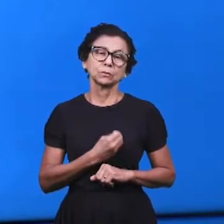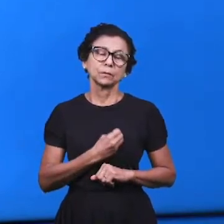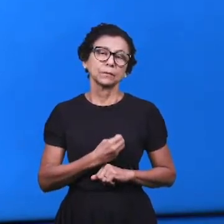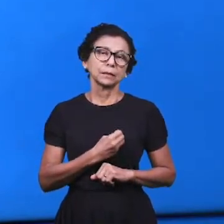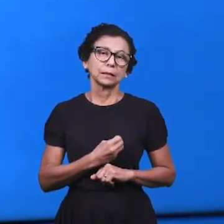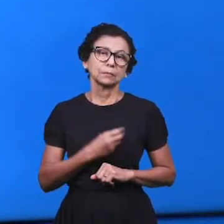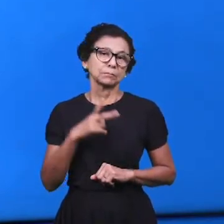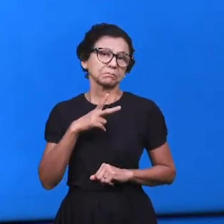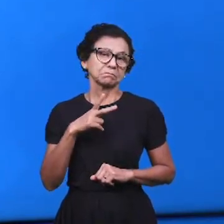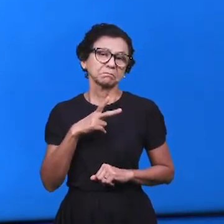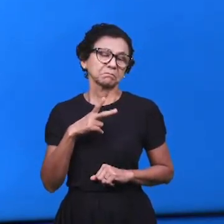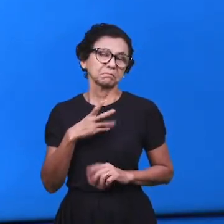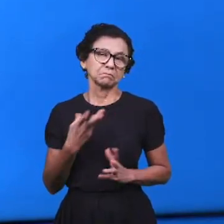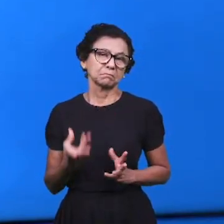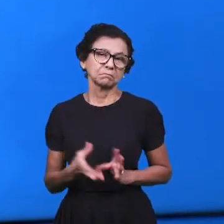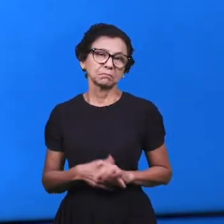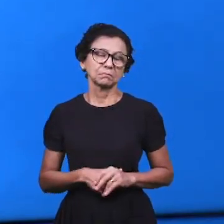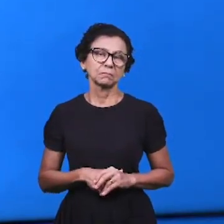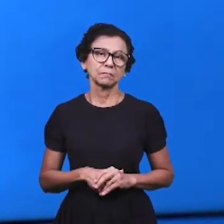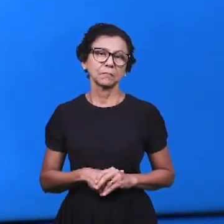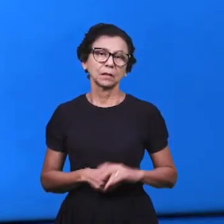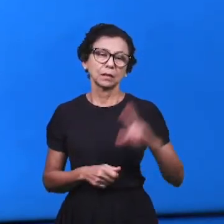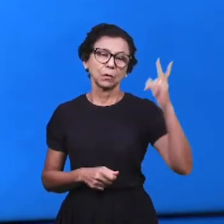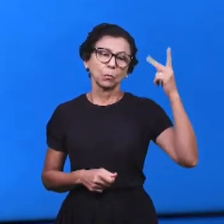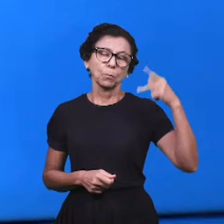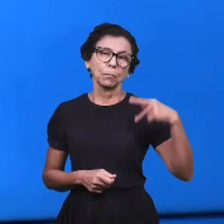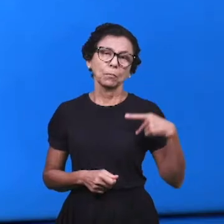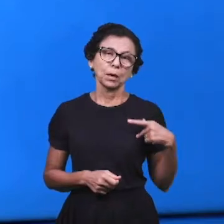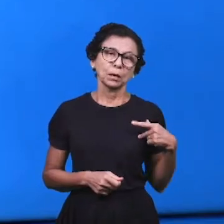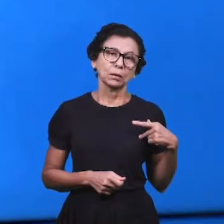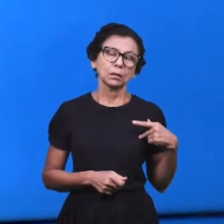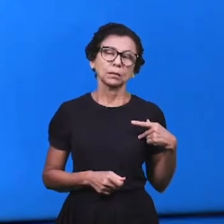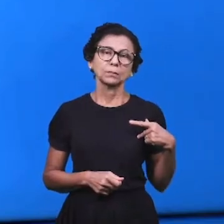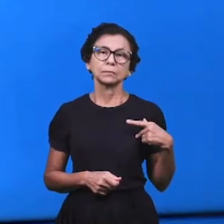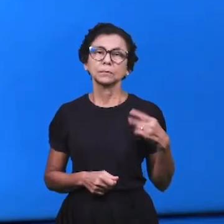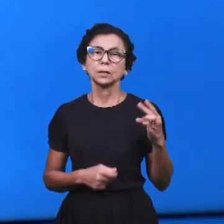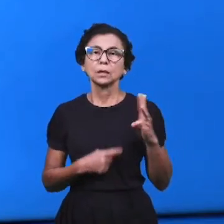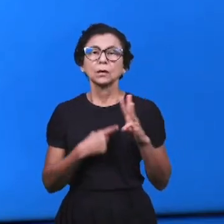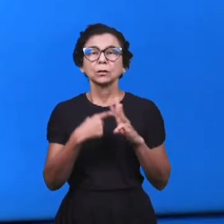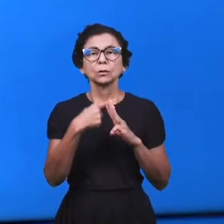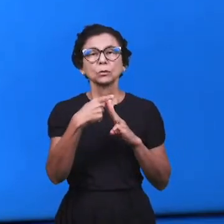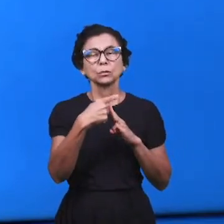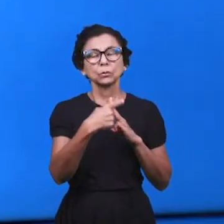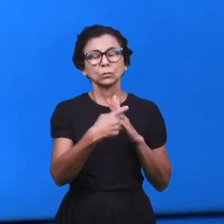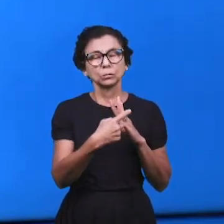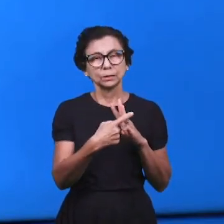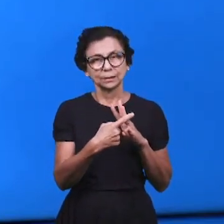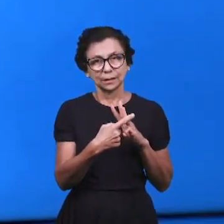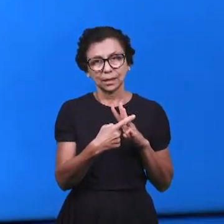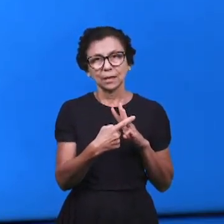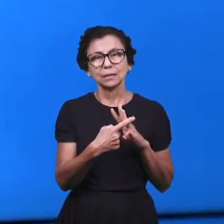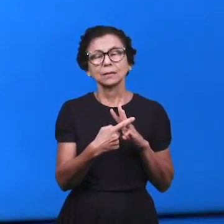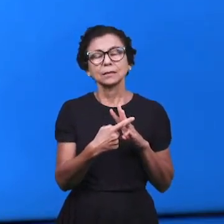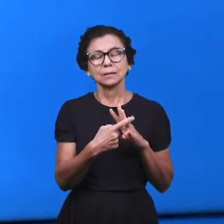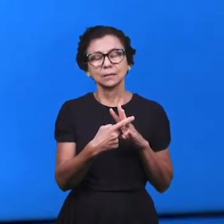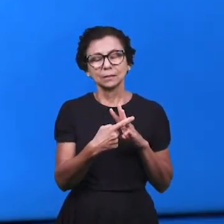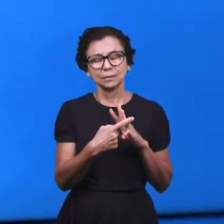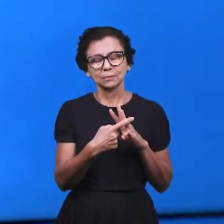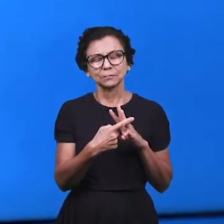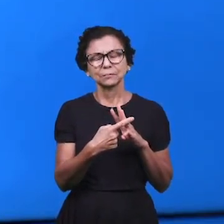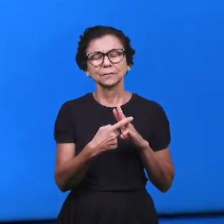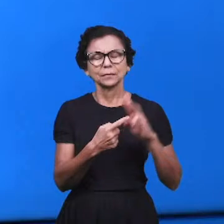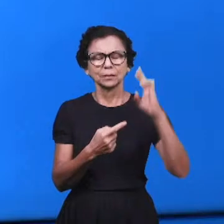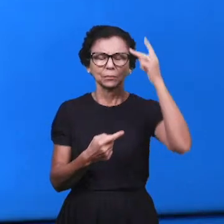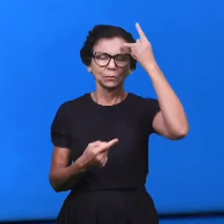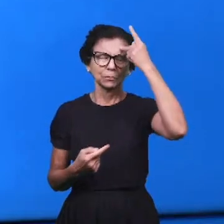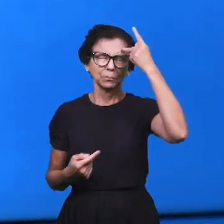realmente, ela é relativa, tanto a filosofia, quanto a teologia, quanto a ideologia. Com relação à